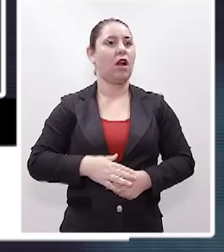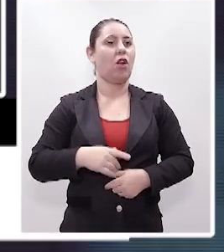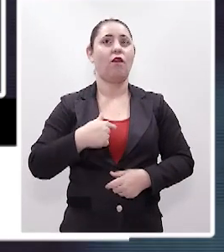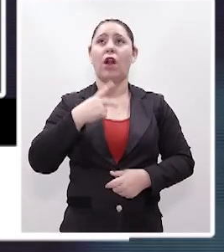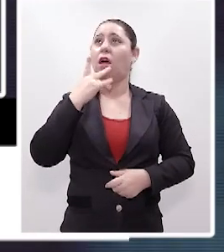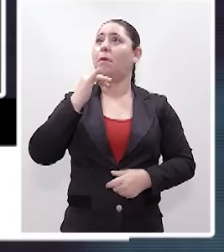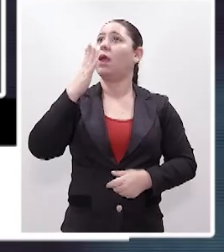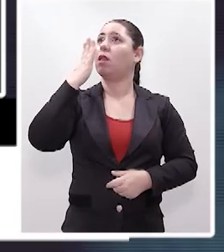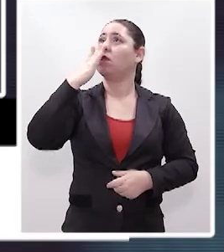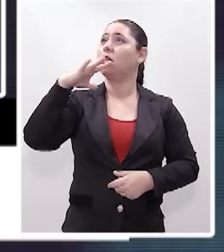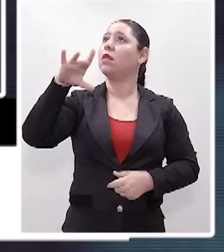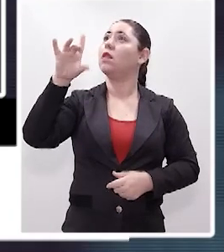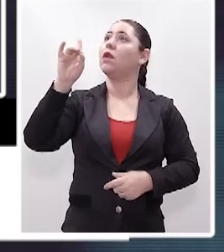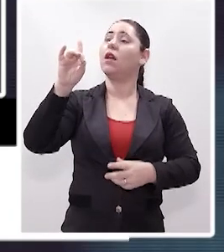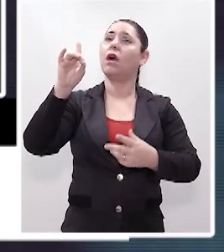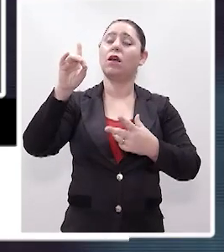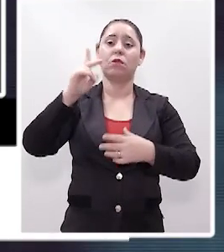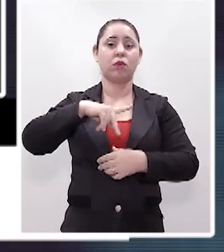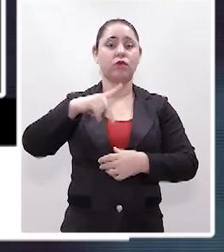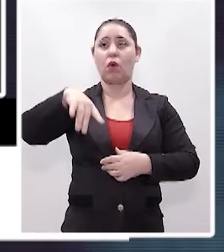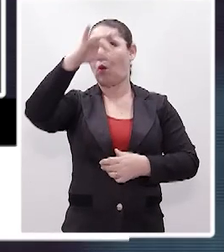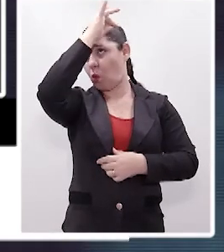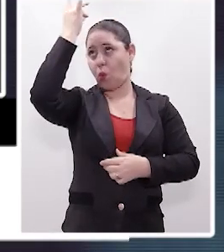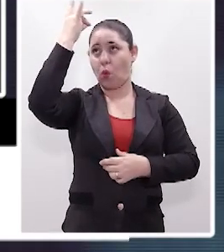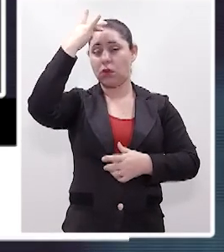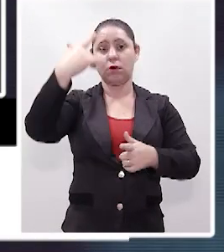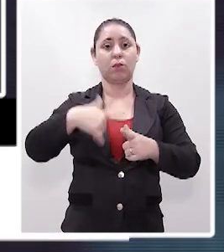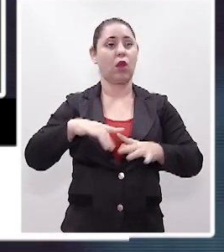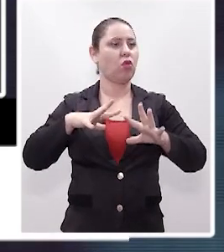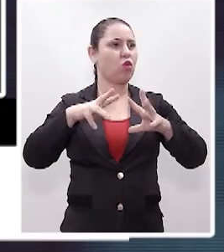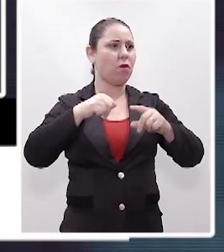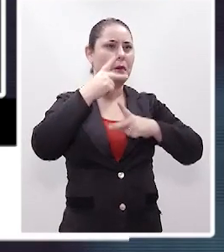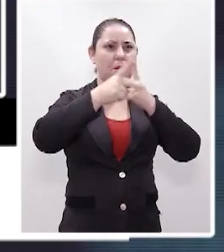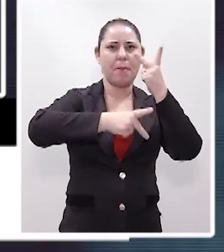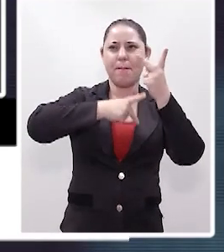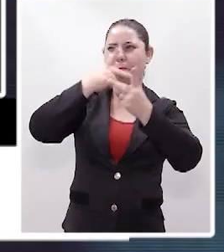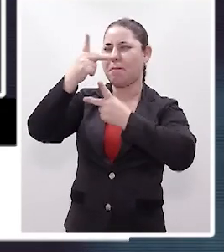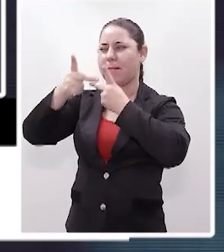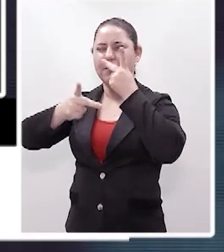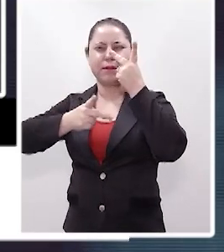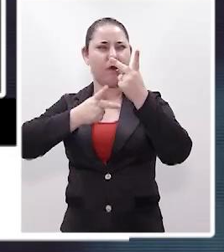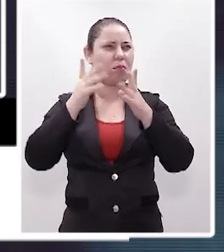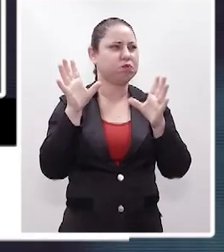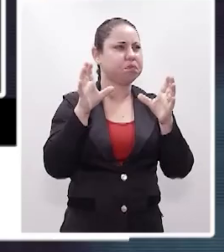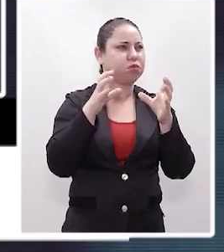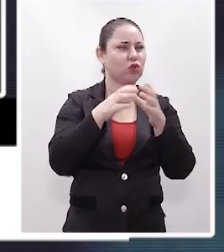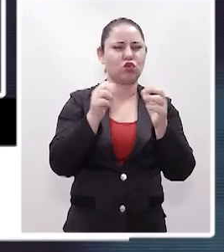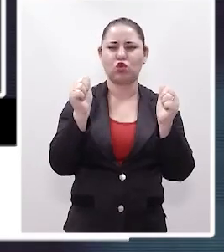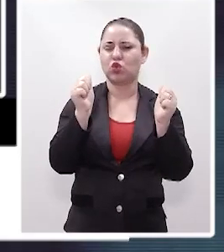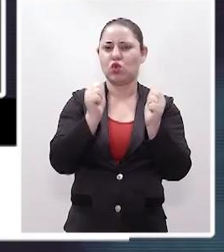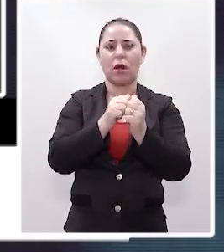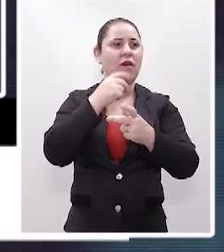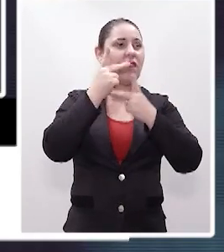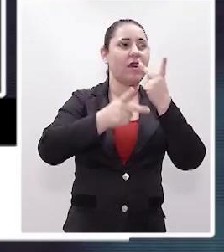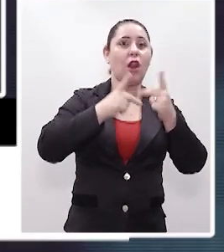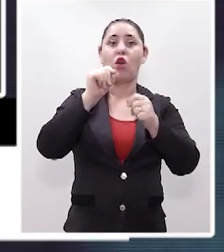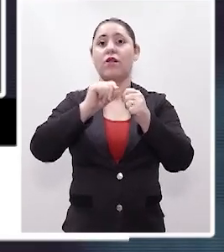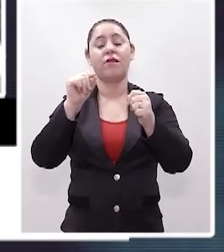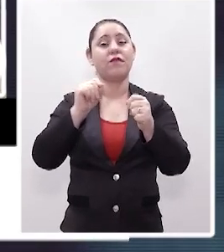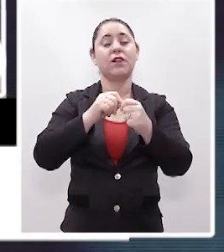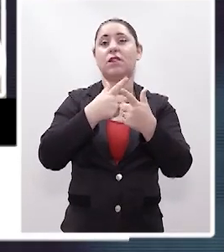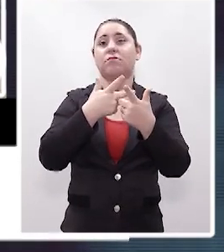falei, meu Deus, filha, essa professora é um anjo, porque todo mundo fala ao mesmo tempo, eles querem contar o que